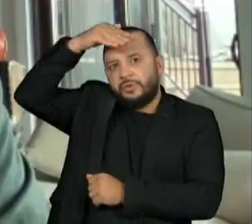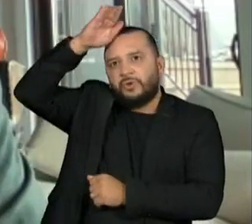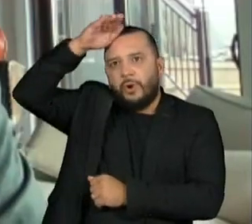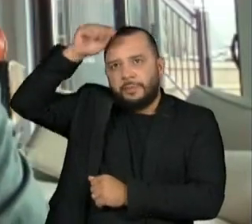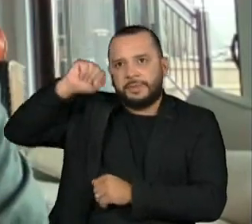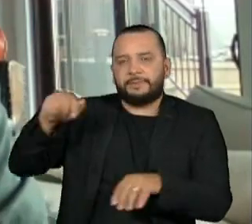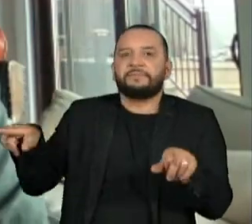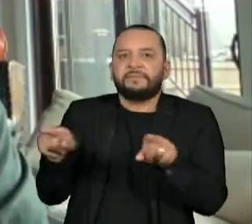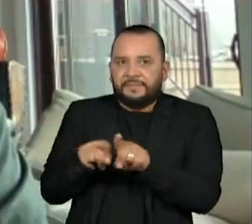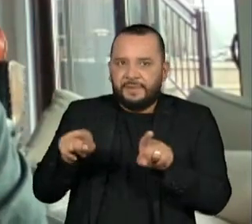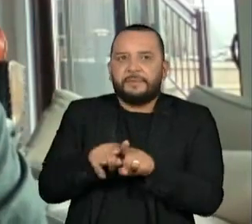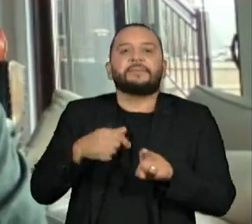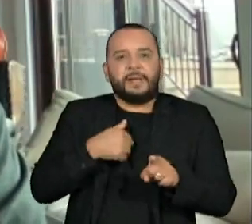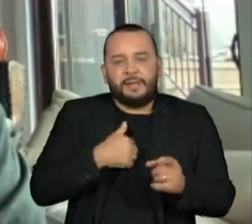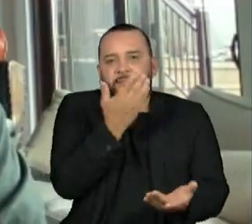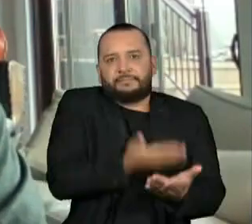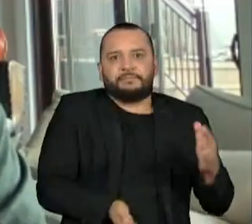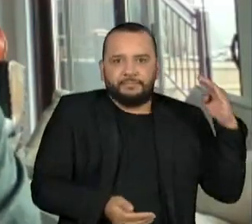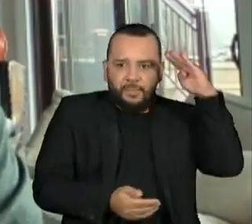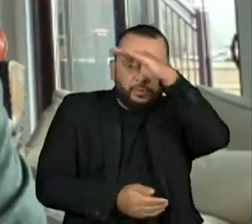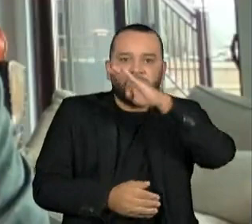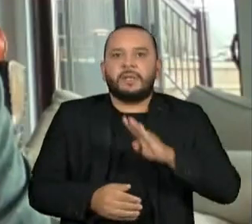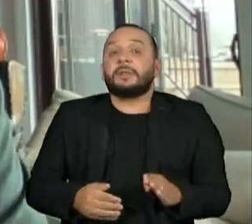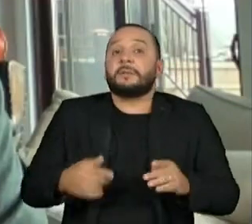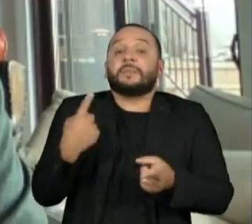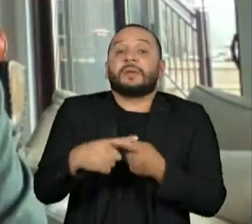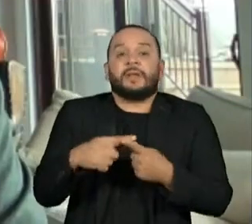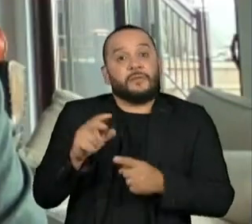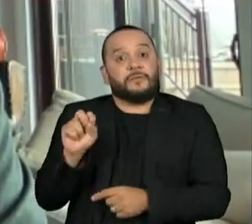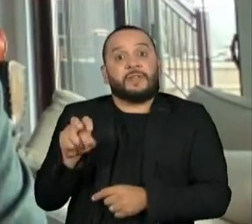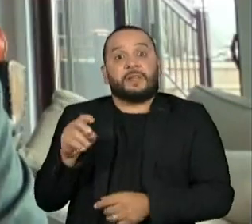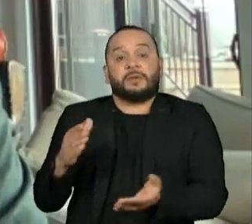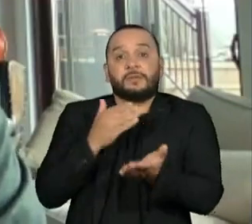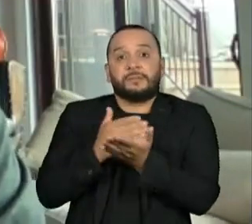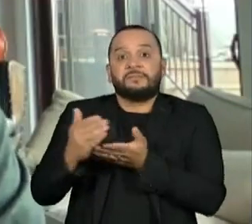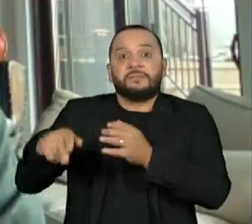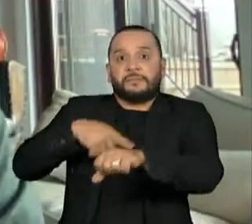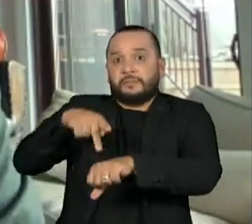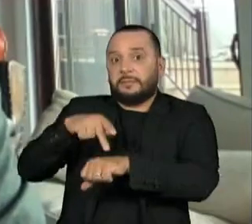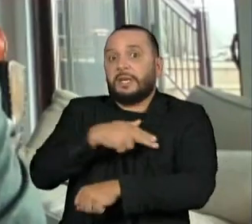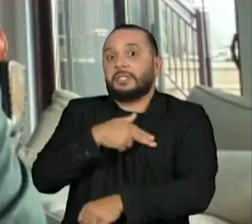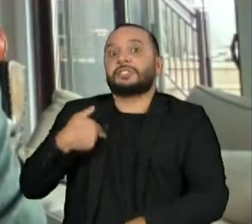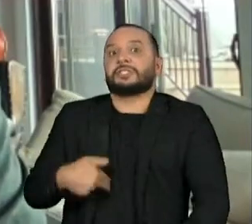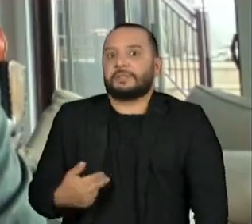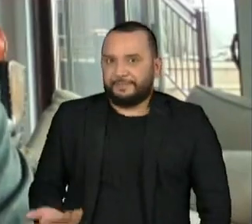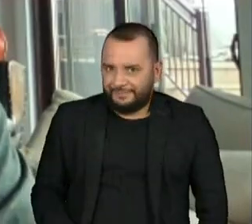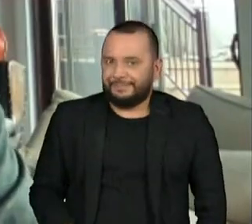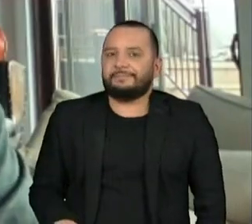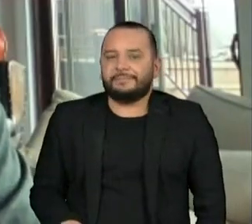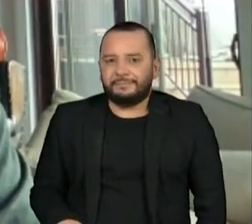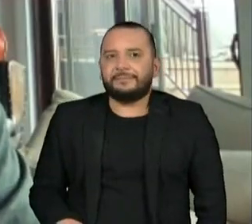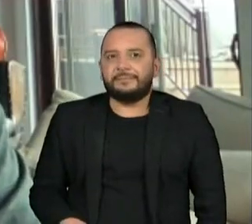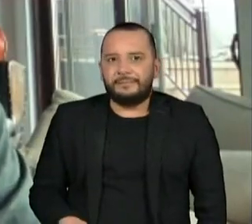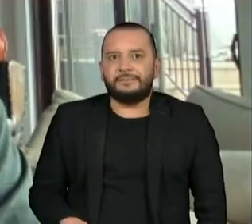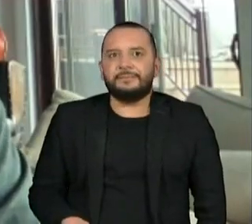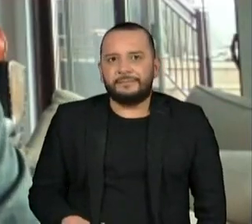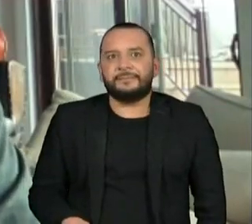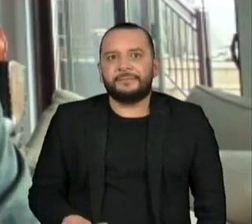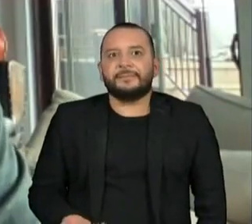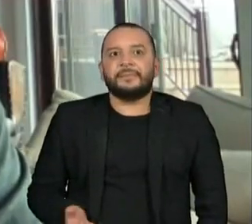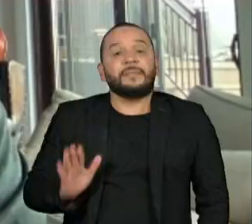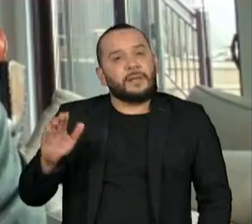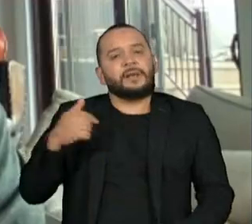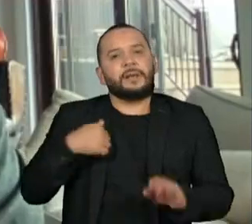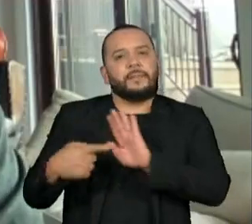Jair Bolsonaro, because here was a virus that originated in China and illustrated